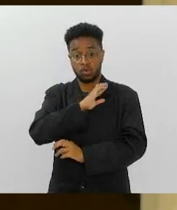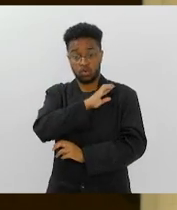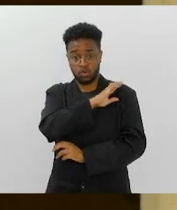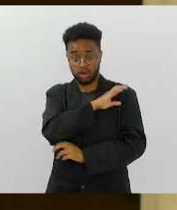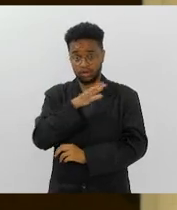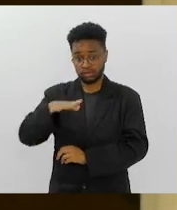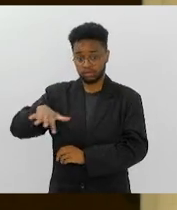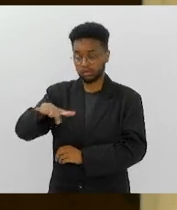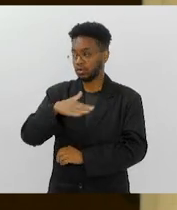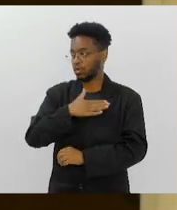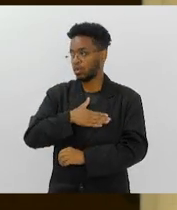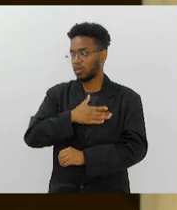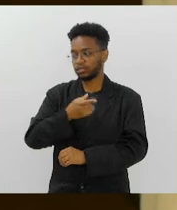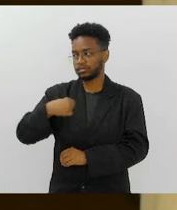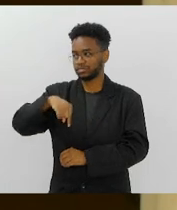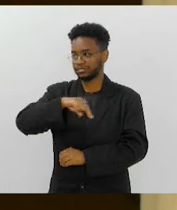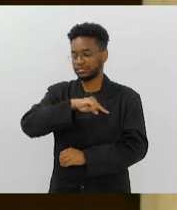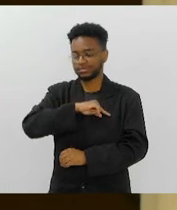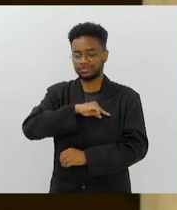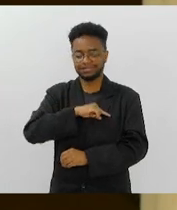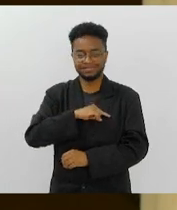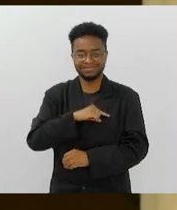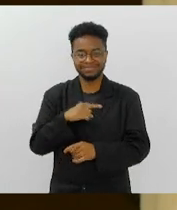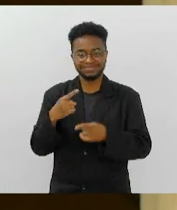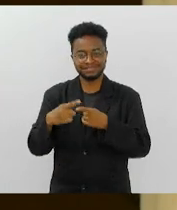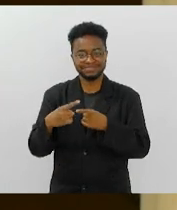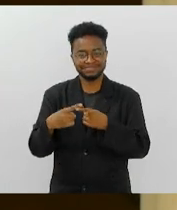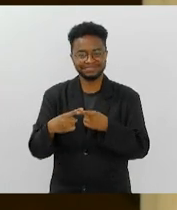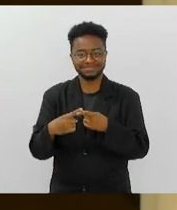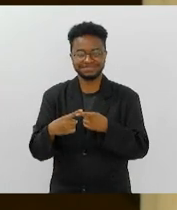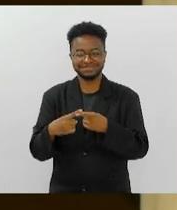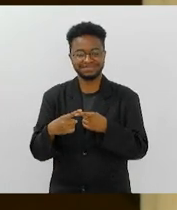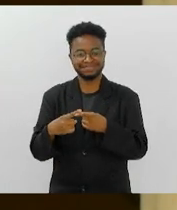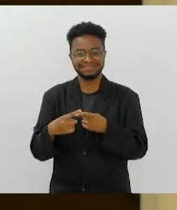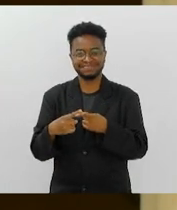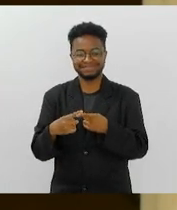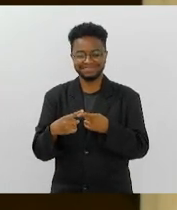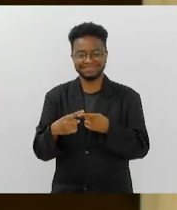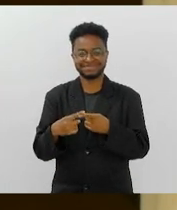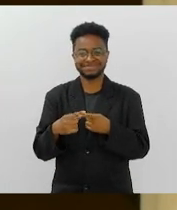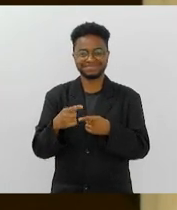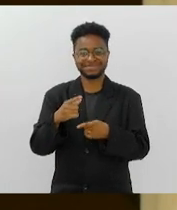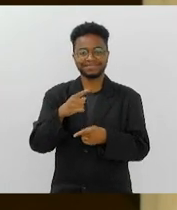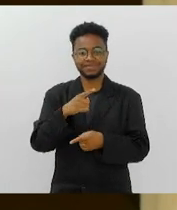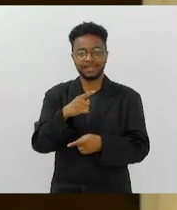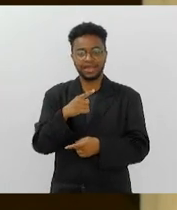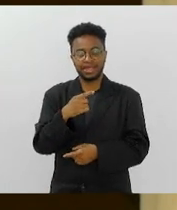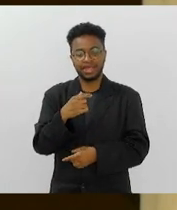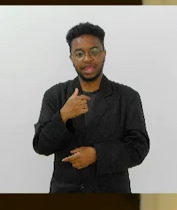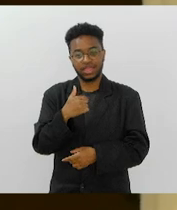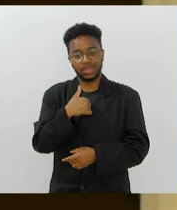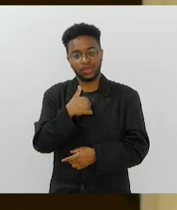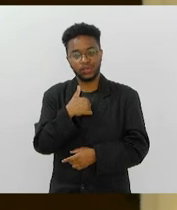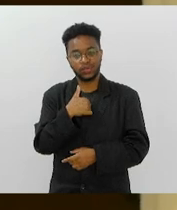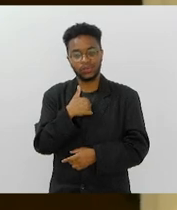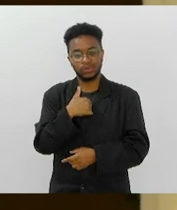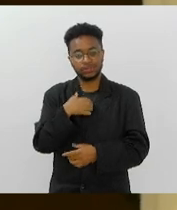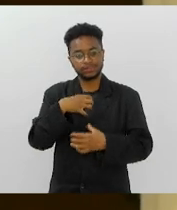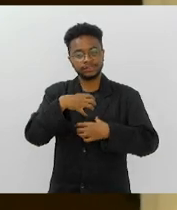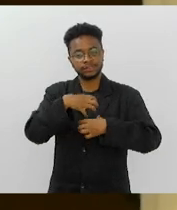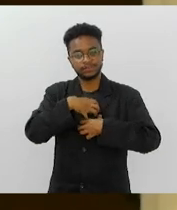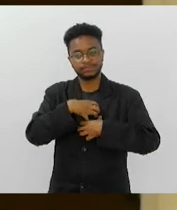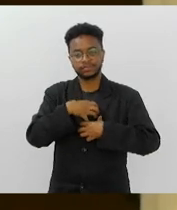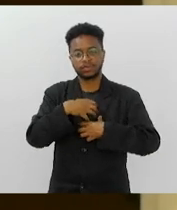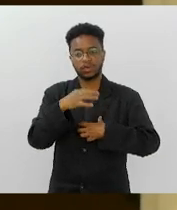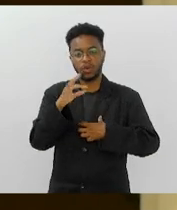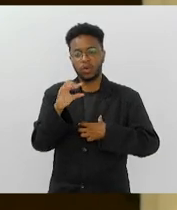da gente. Uma parte minha ouve esse relato assim, com um pouco de sentimento de dor, outra